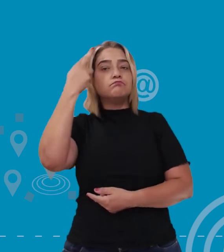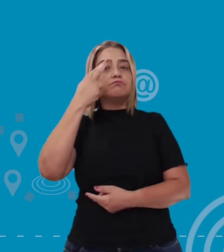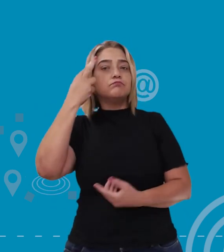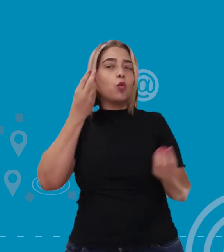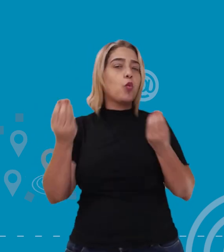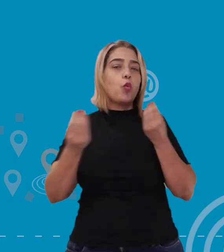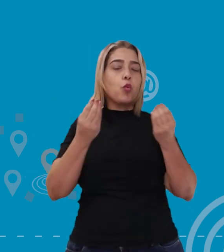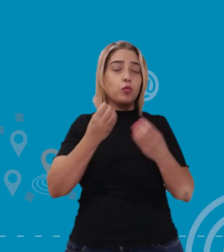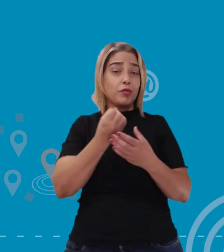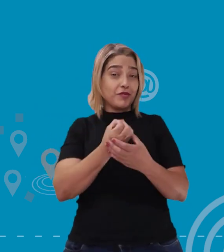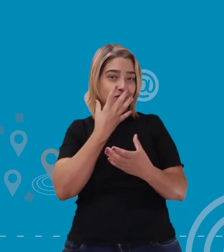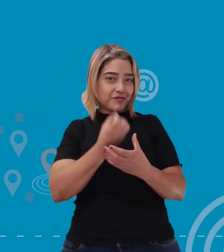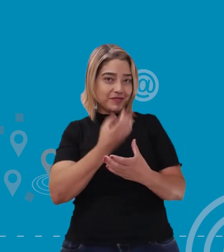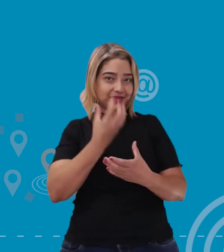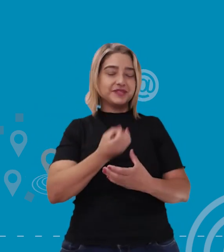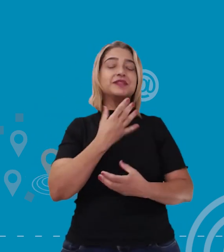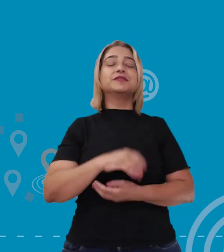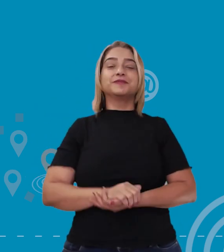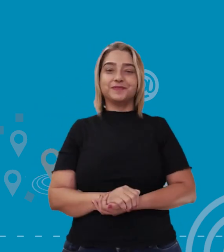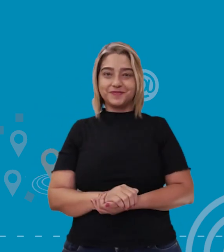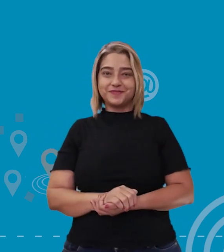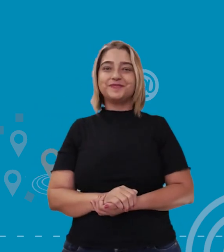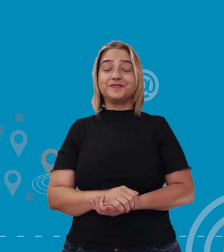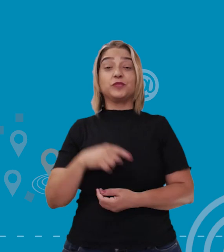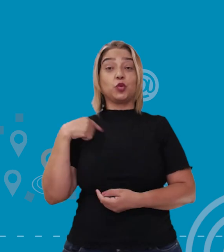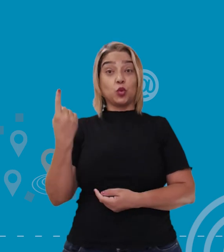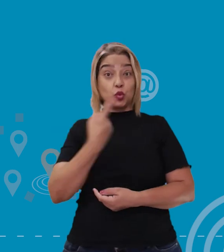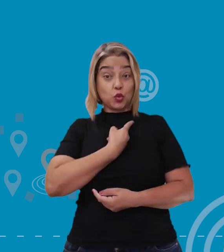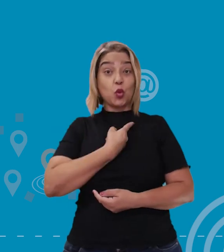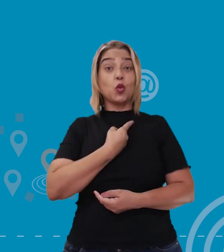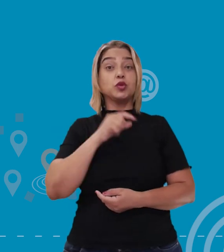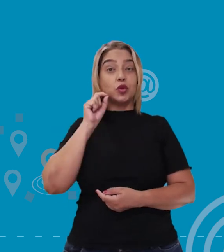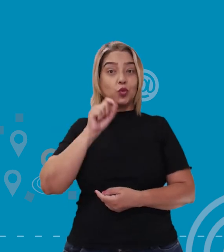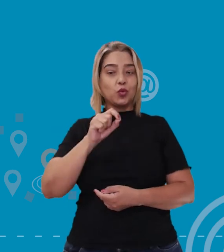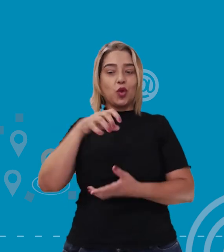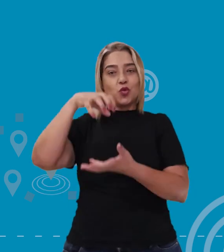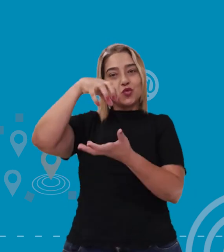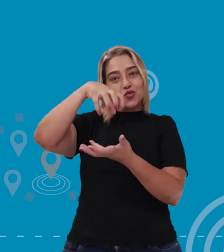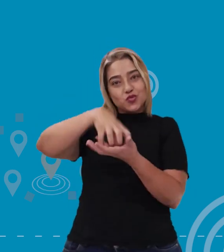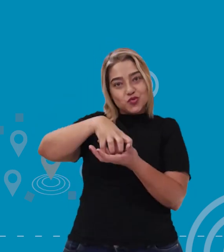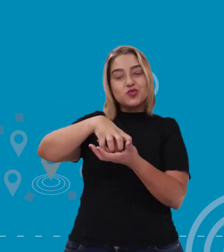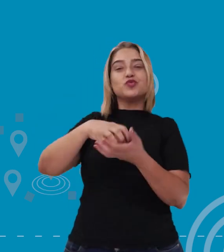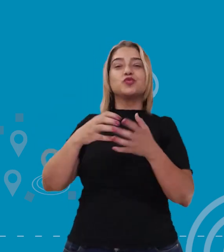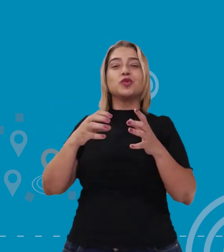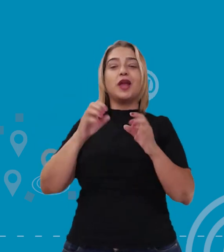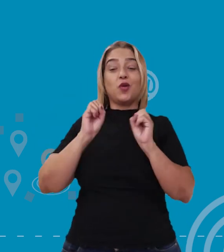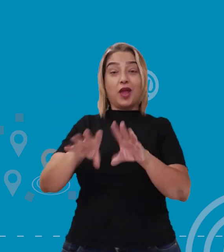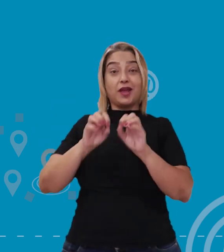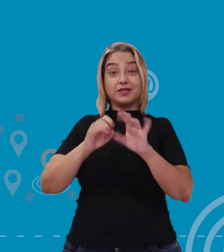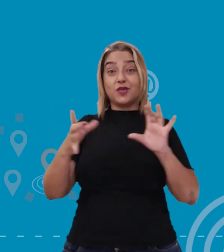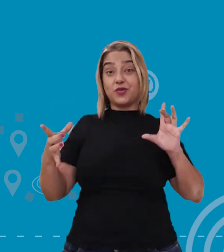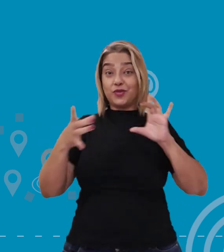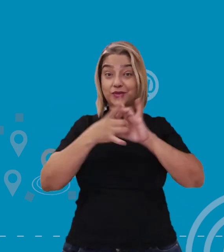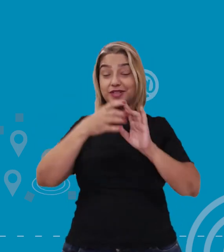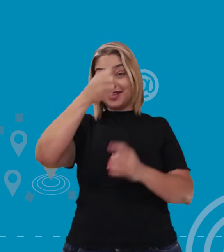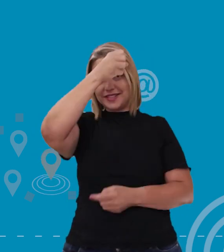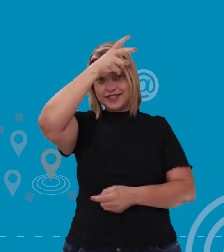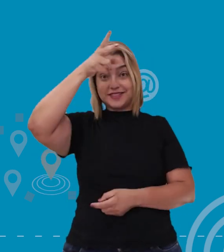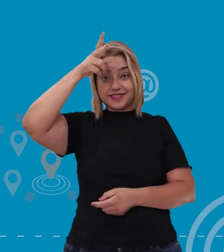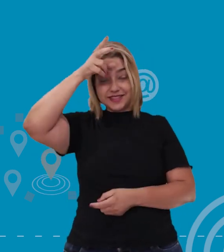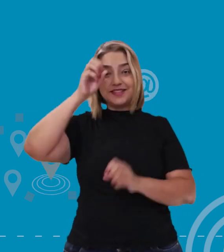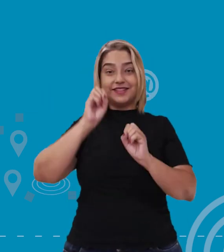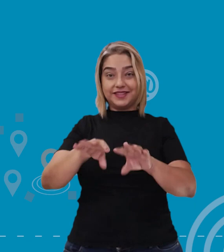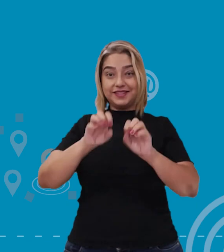a alfabetização. Nós, aqui no Núcleo de Educação Conectada da Secretaria Municipal de